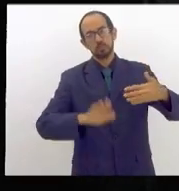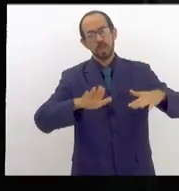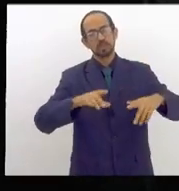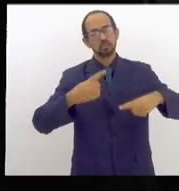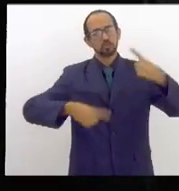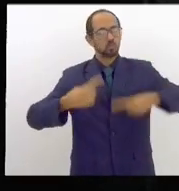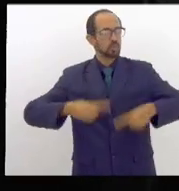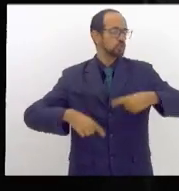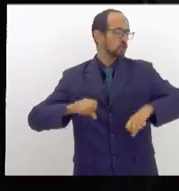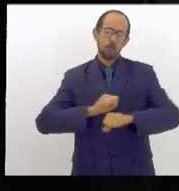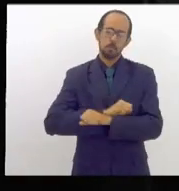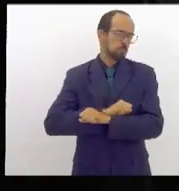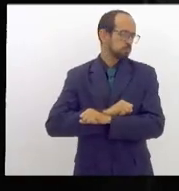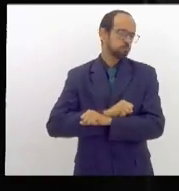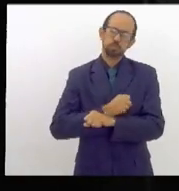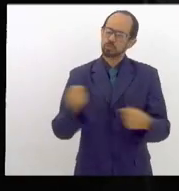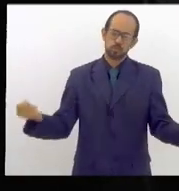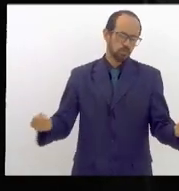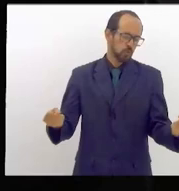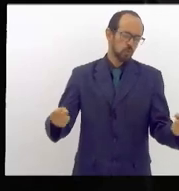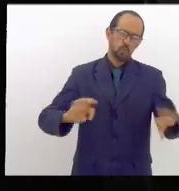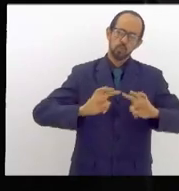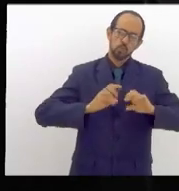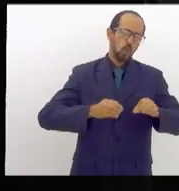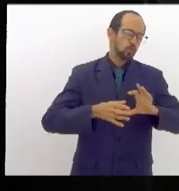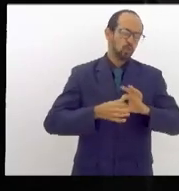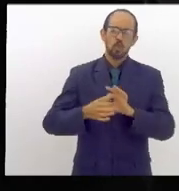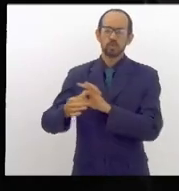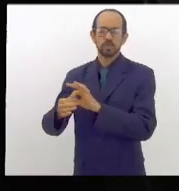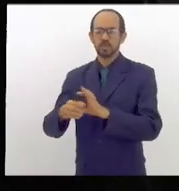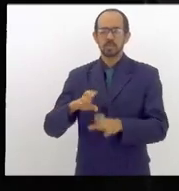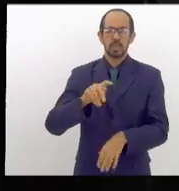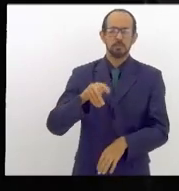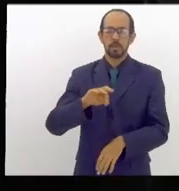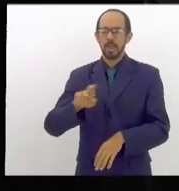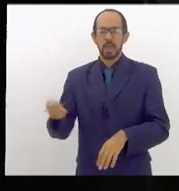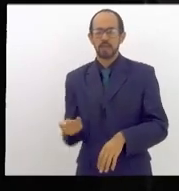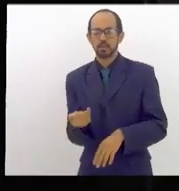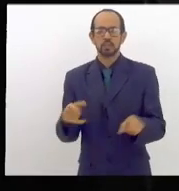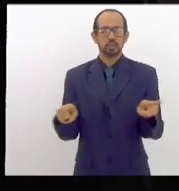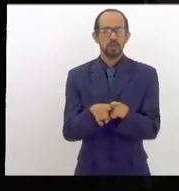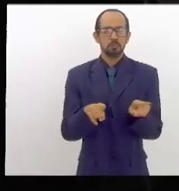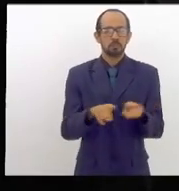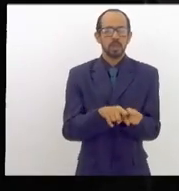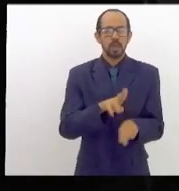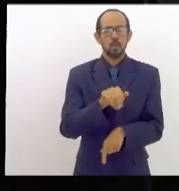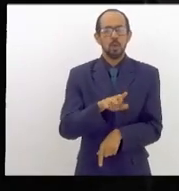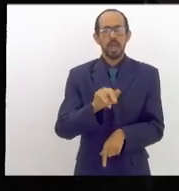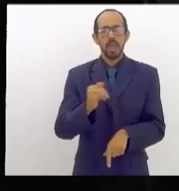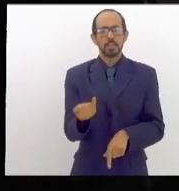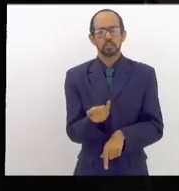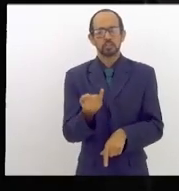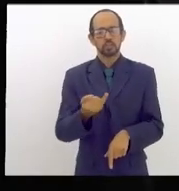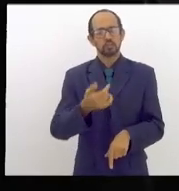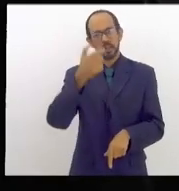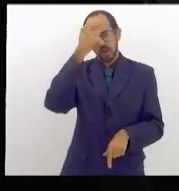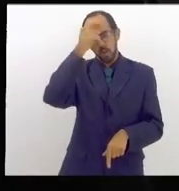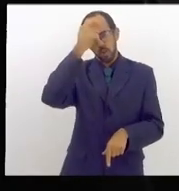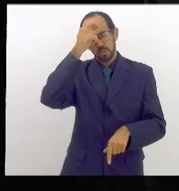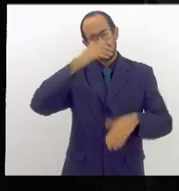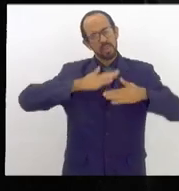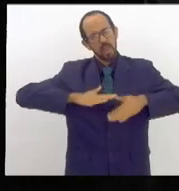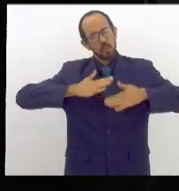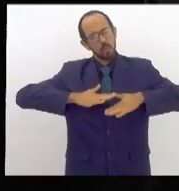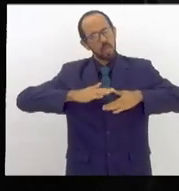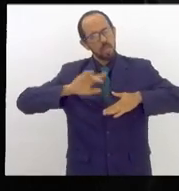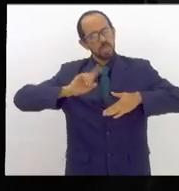não é possível com o espectro da fundação se perde e da UERJ sobre nossas sobre nossas cabeças dá com consciência tranquila o